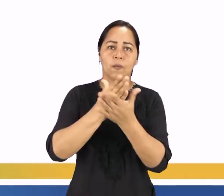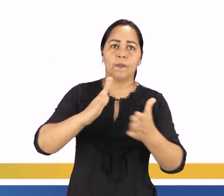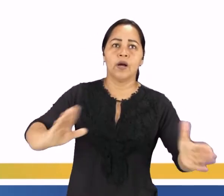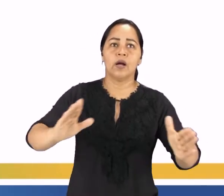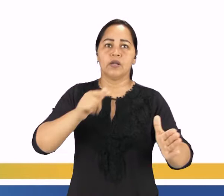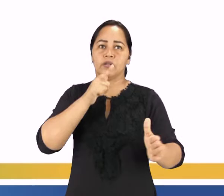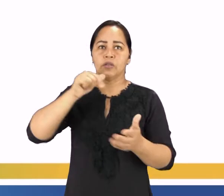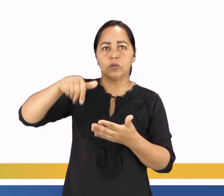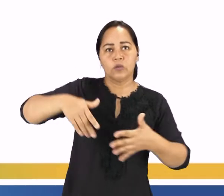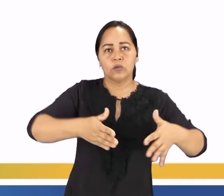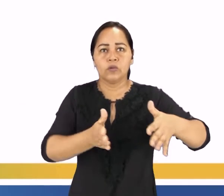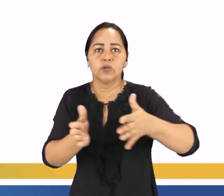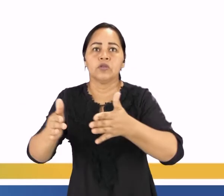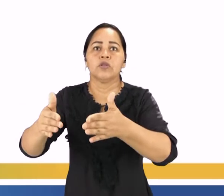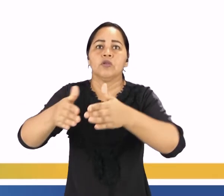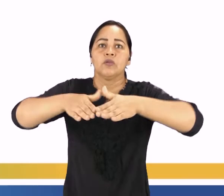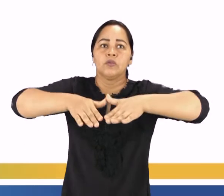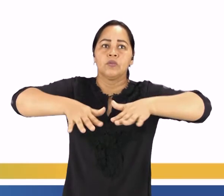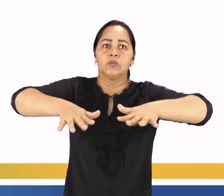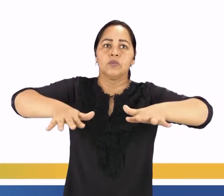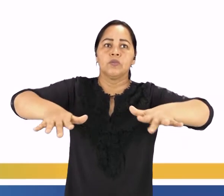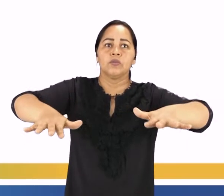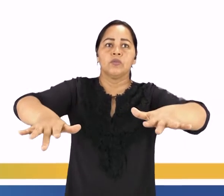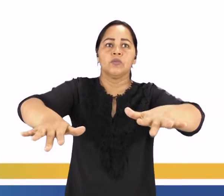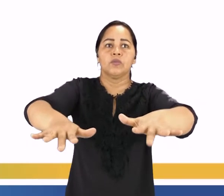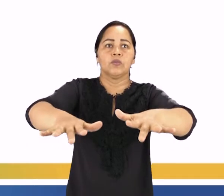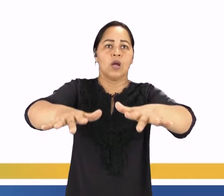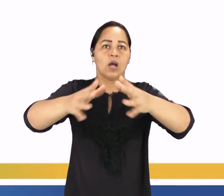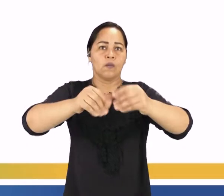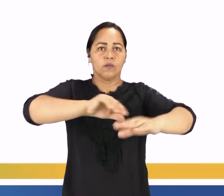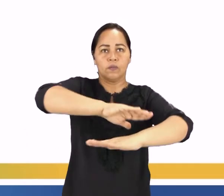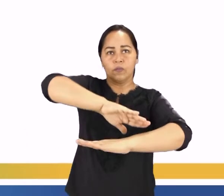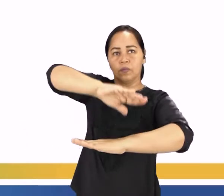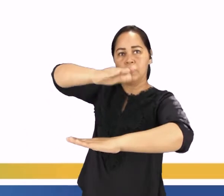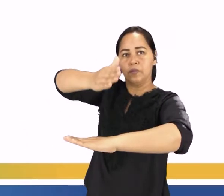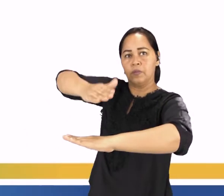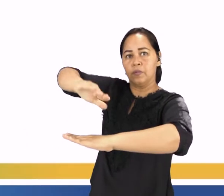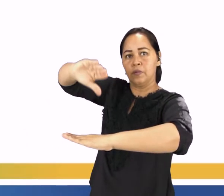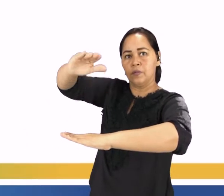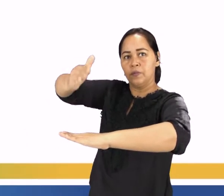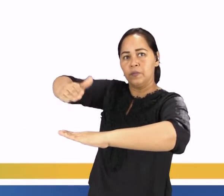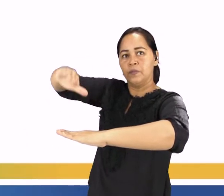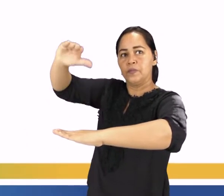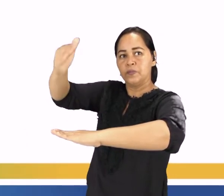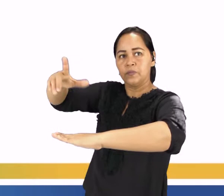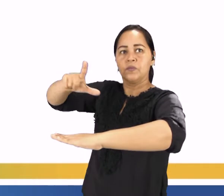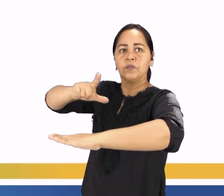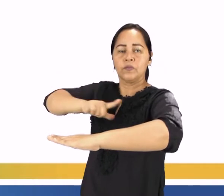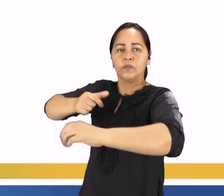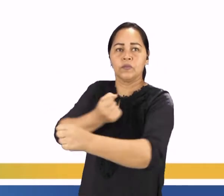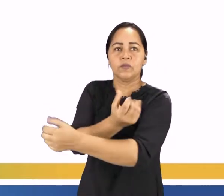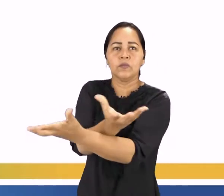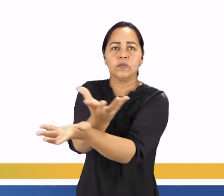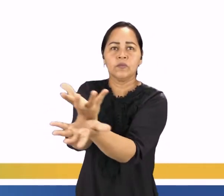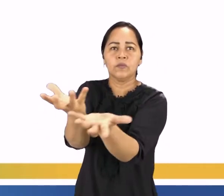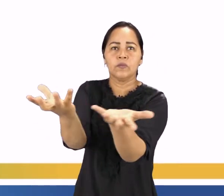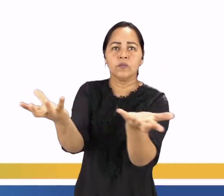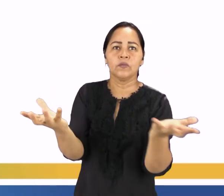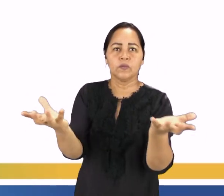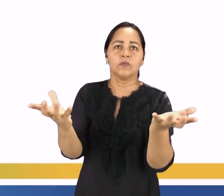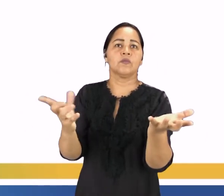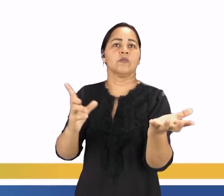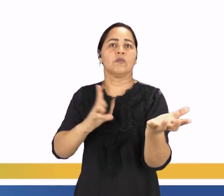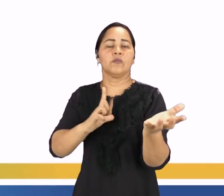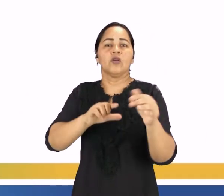ríos, ríos arteriales, fueron las cordilleras, en cuya onda raída el cóndor o